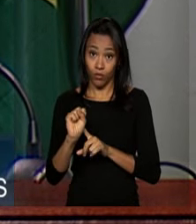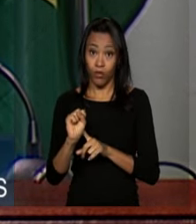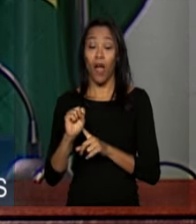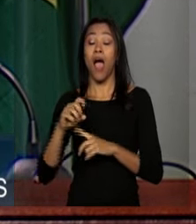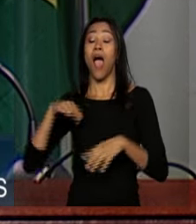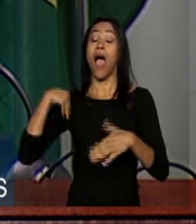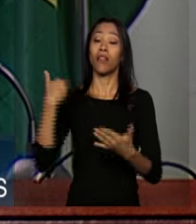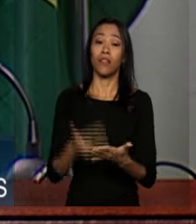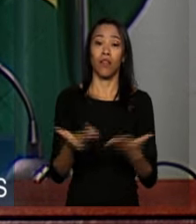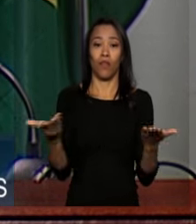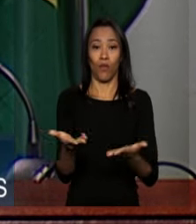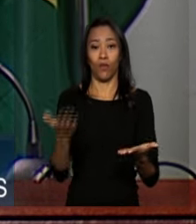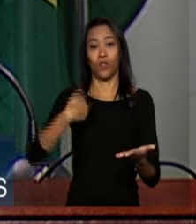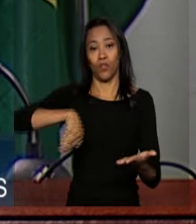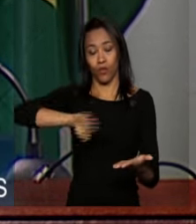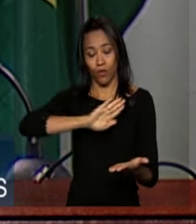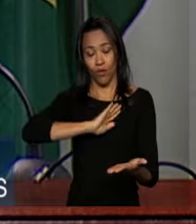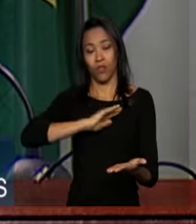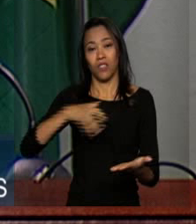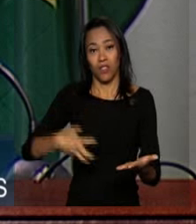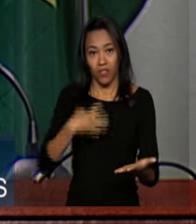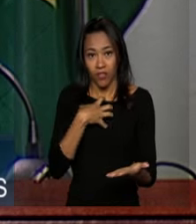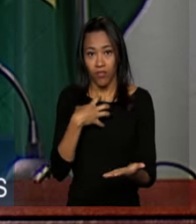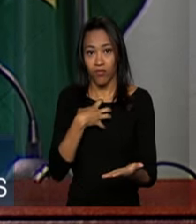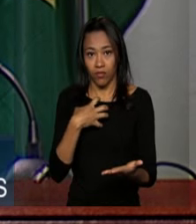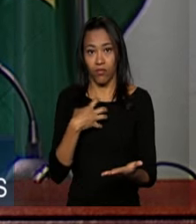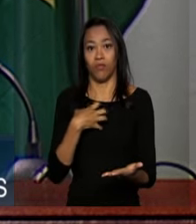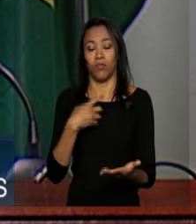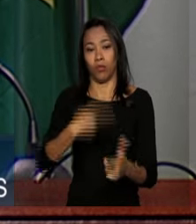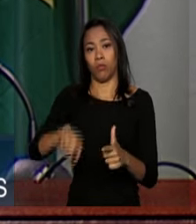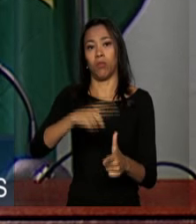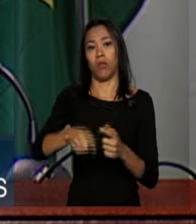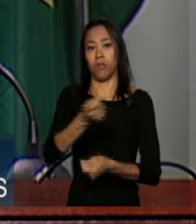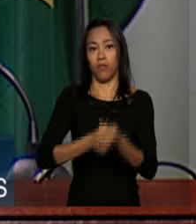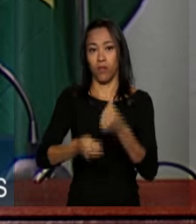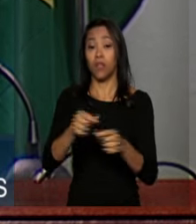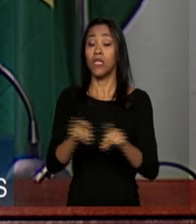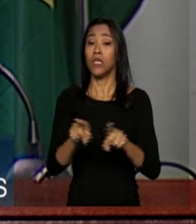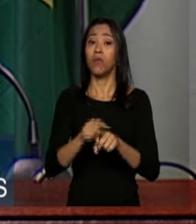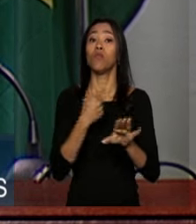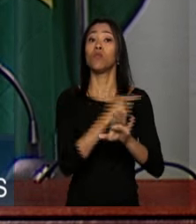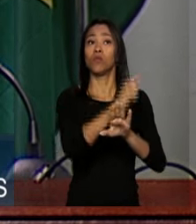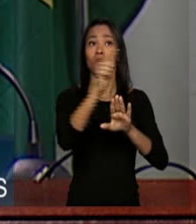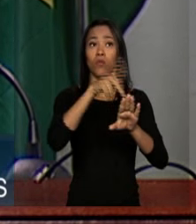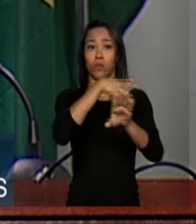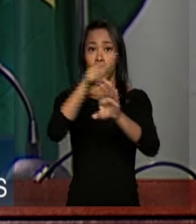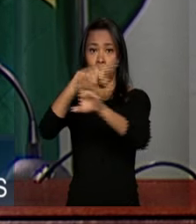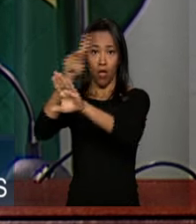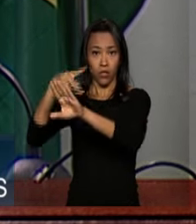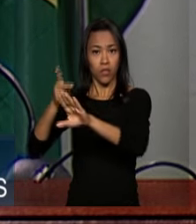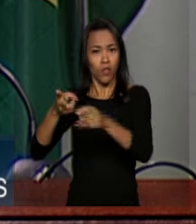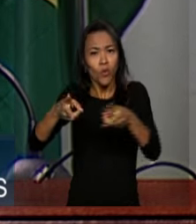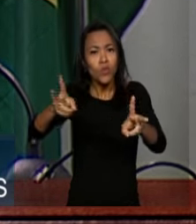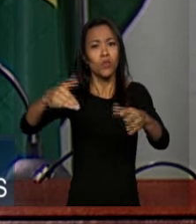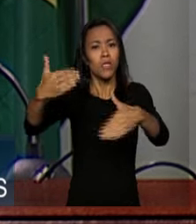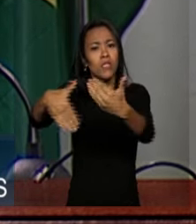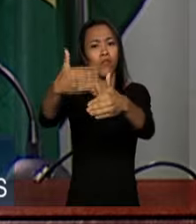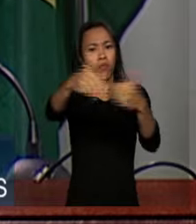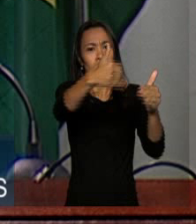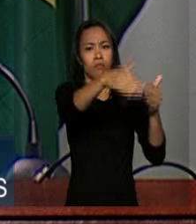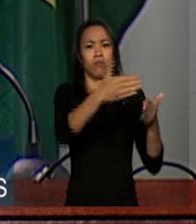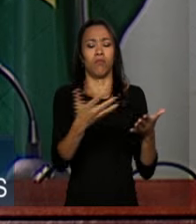faz sentir, e agora particularmente nos países em desenvolvimento. Essa foi a principal